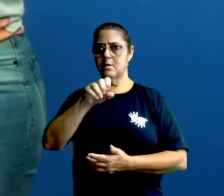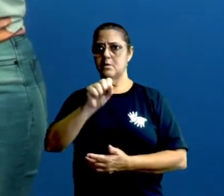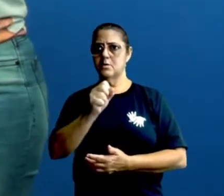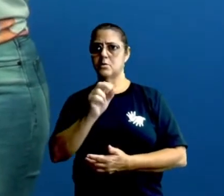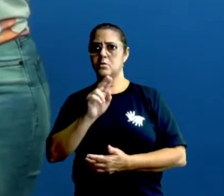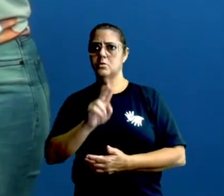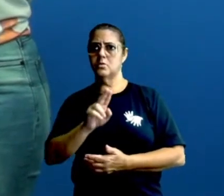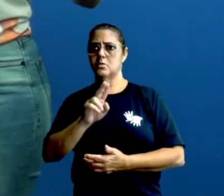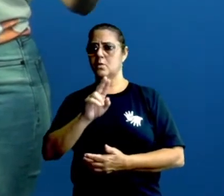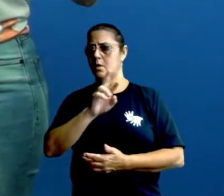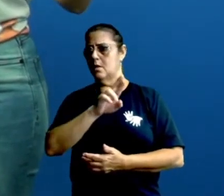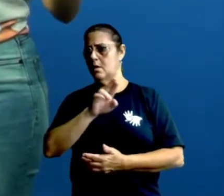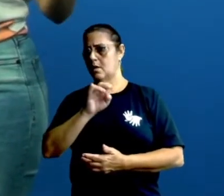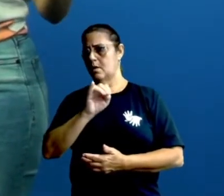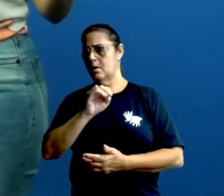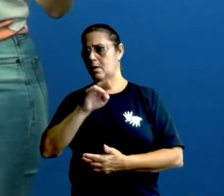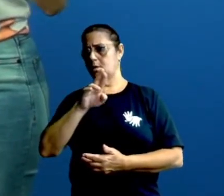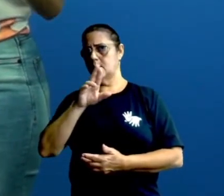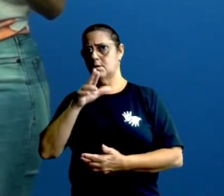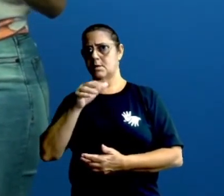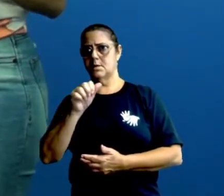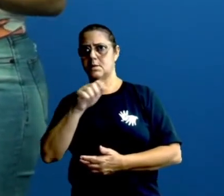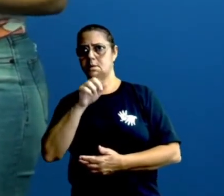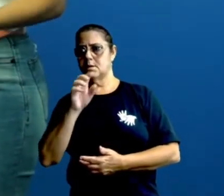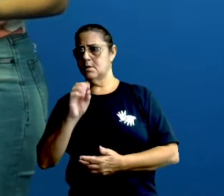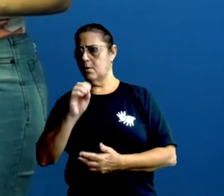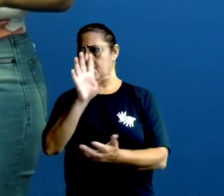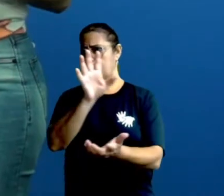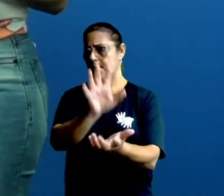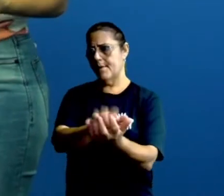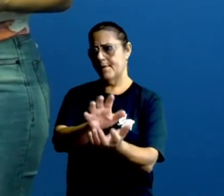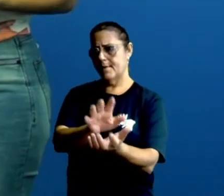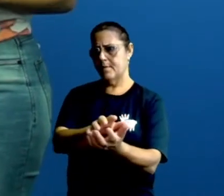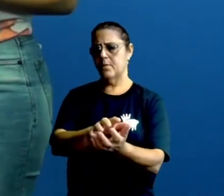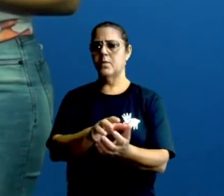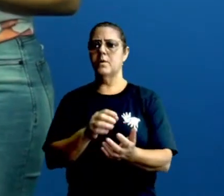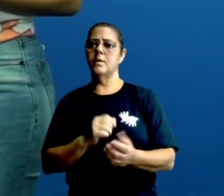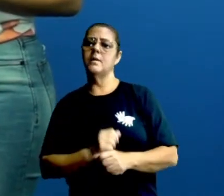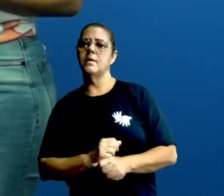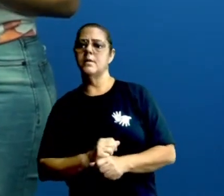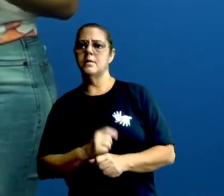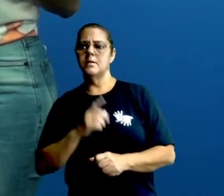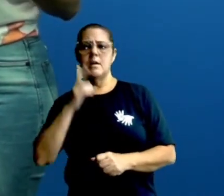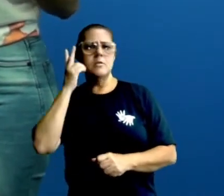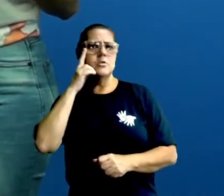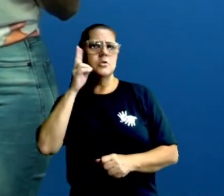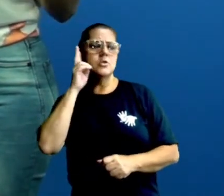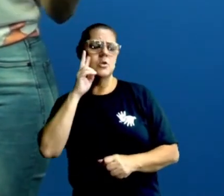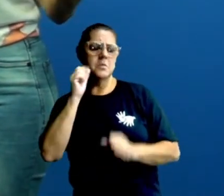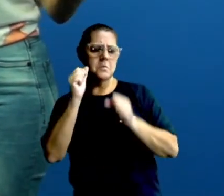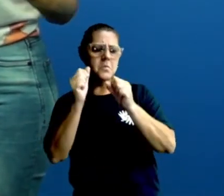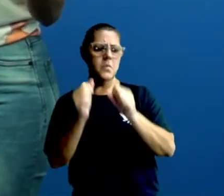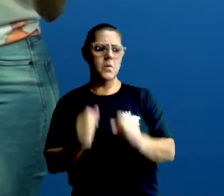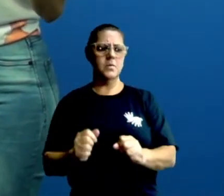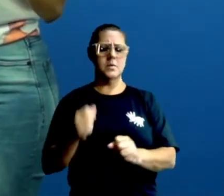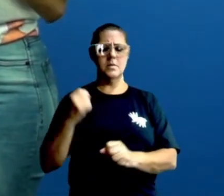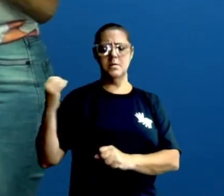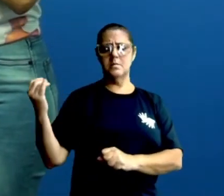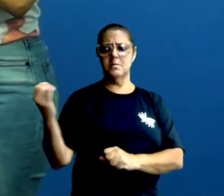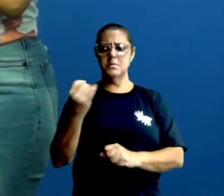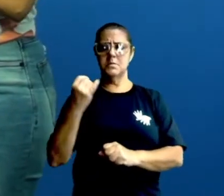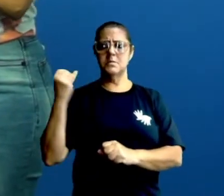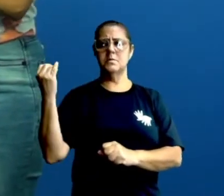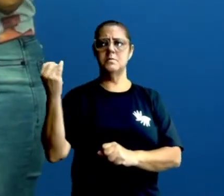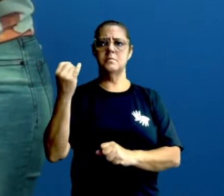pernambucana é um dos primeiros acontecimentos históricos que a gente pode falar dentro da importância